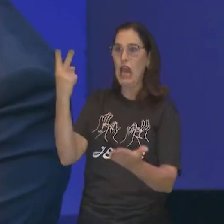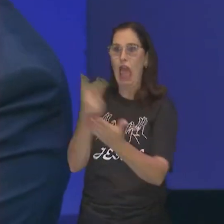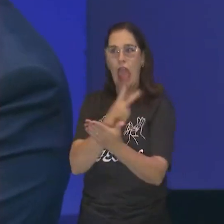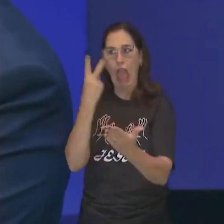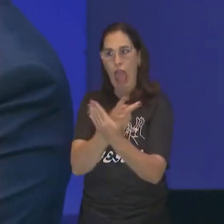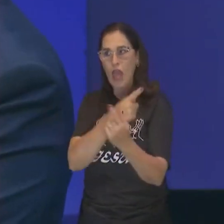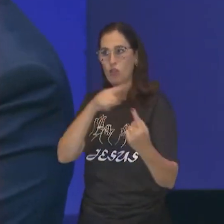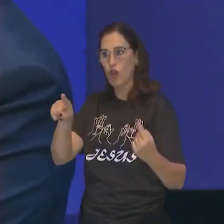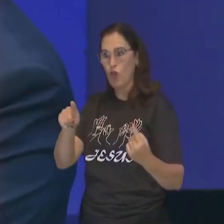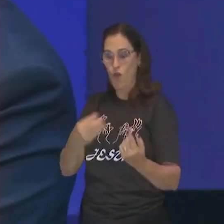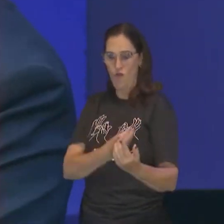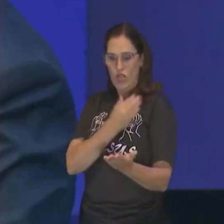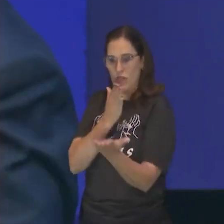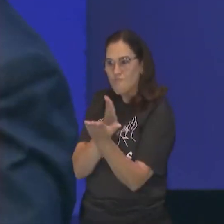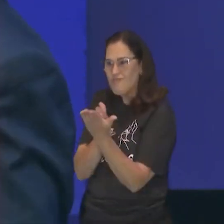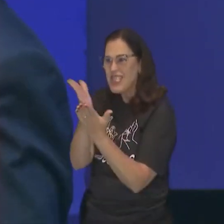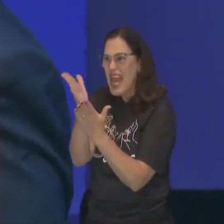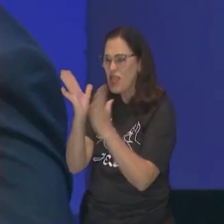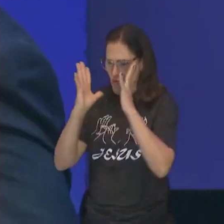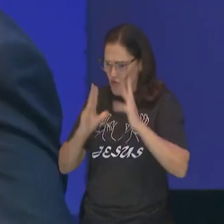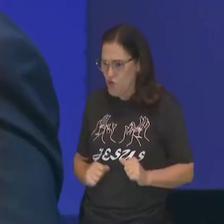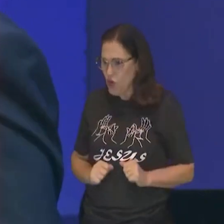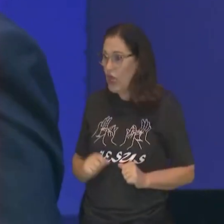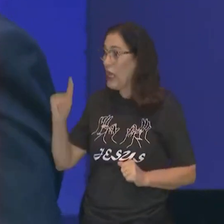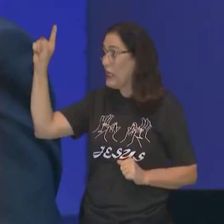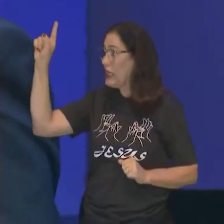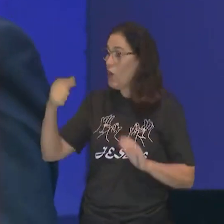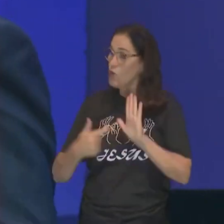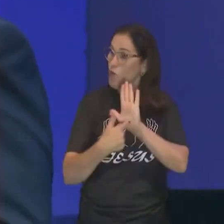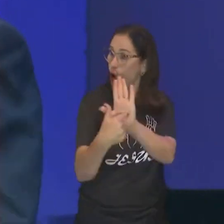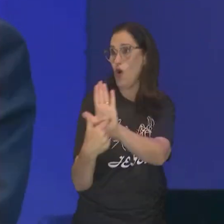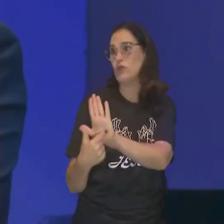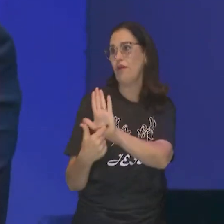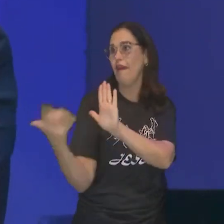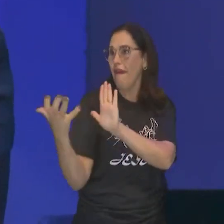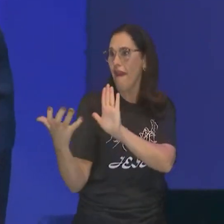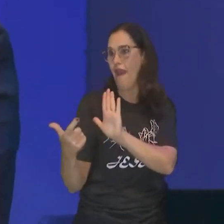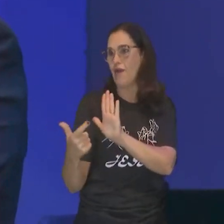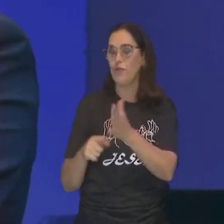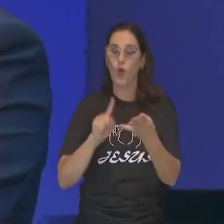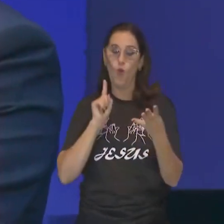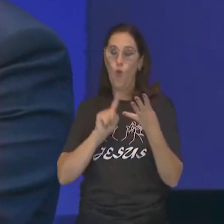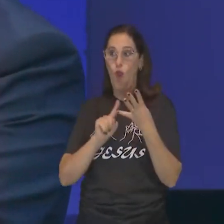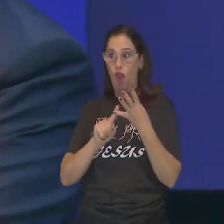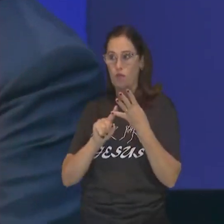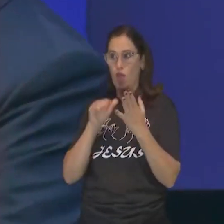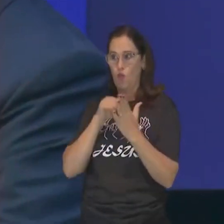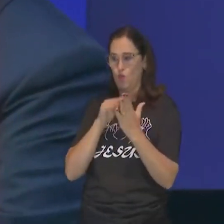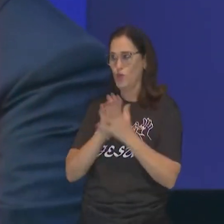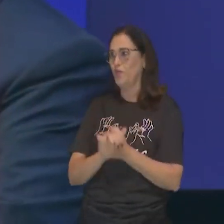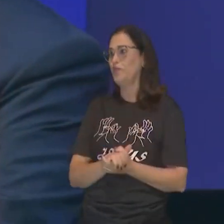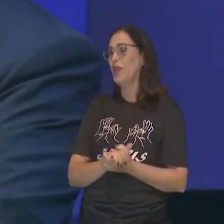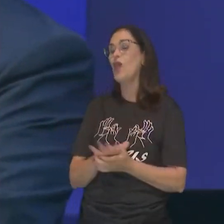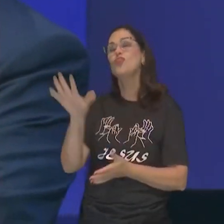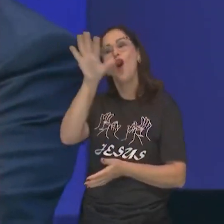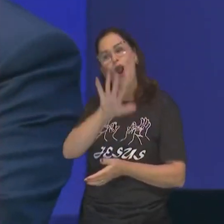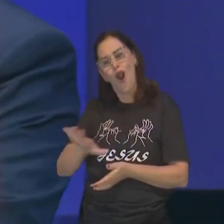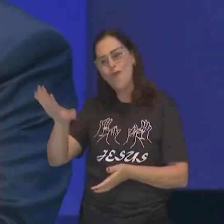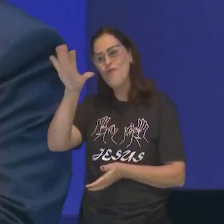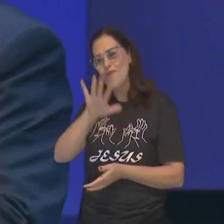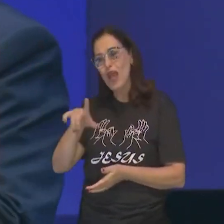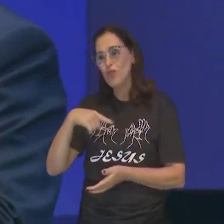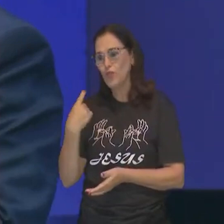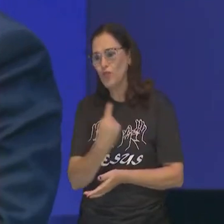uma vida de santidade proposta por Deus. 4 e última. Geralmente,